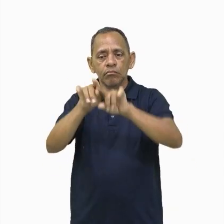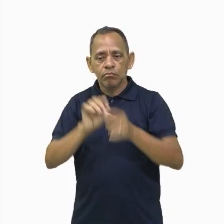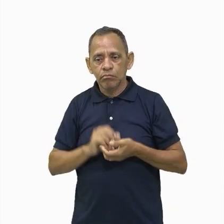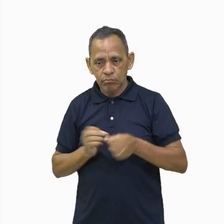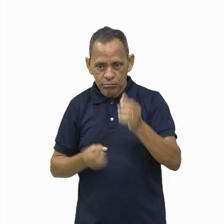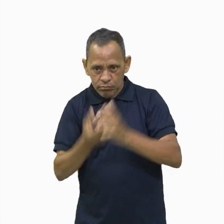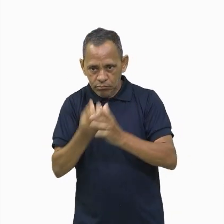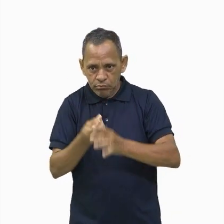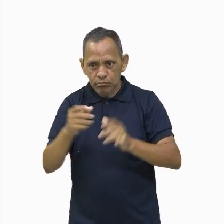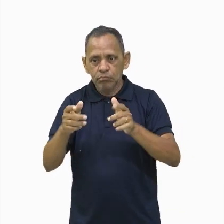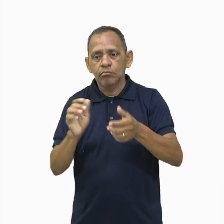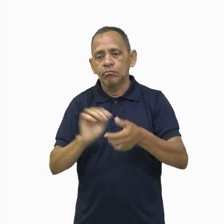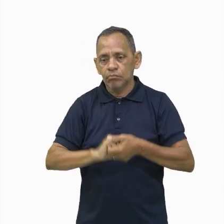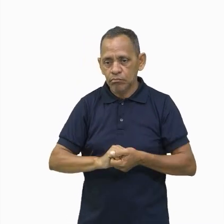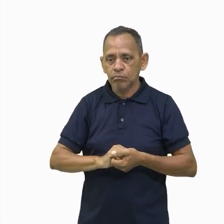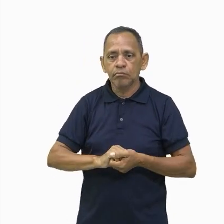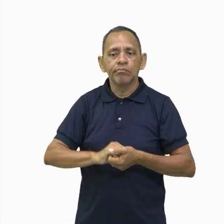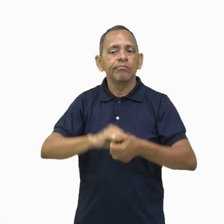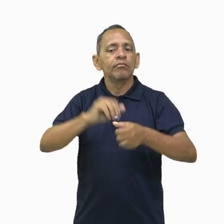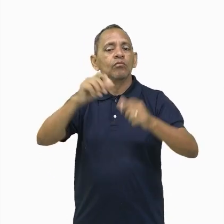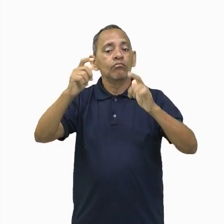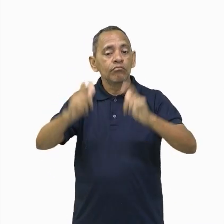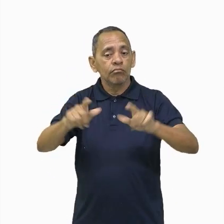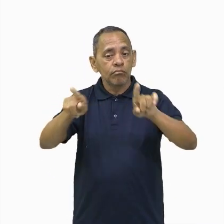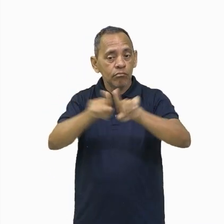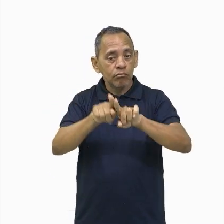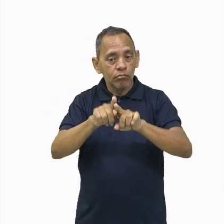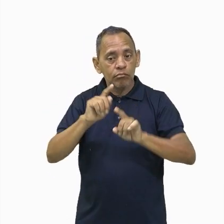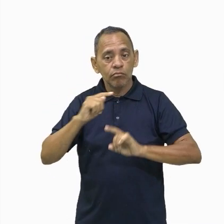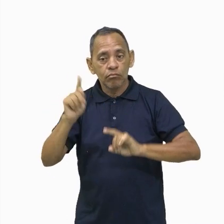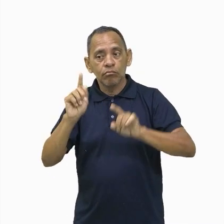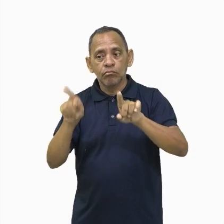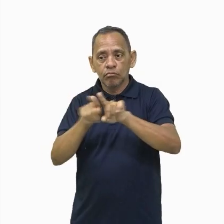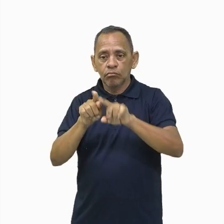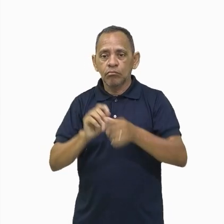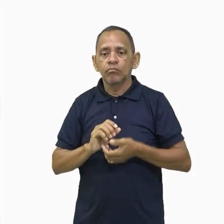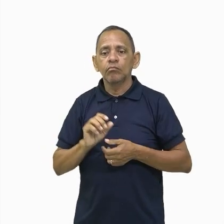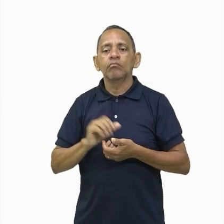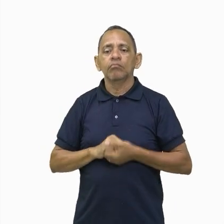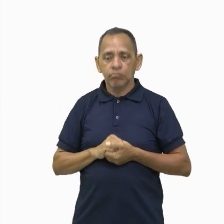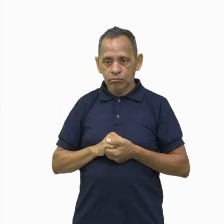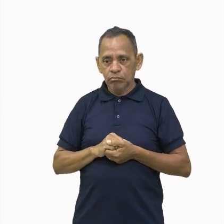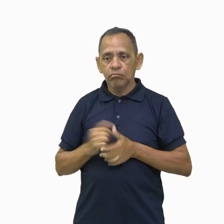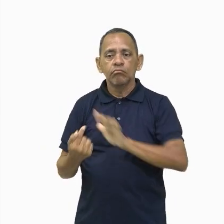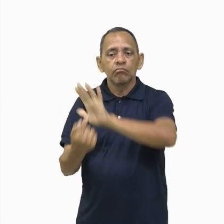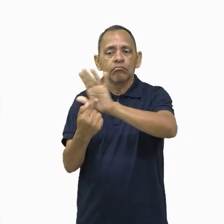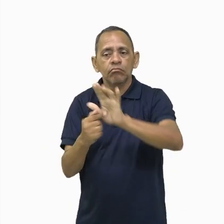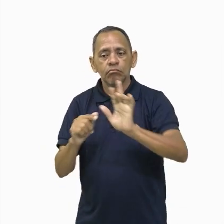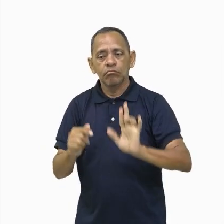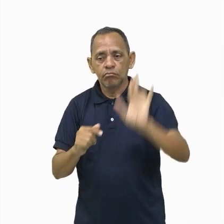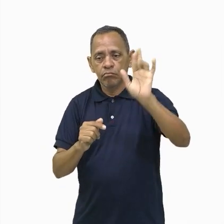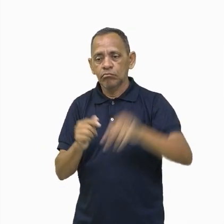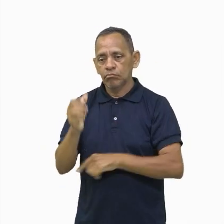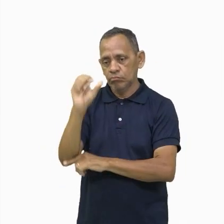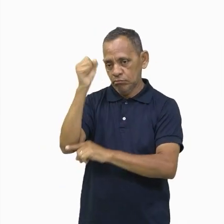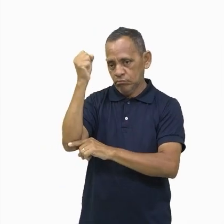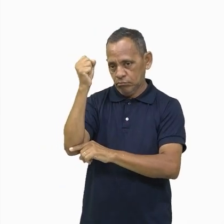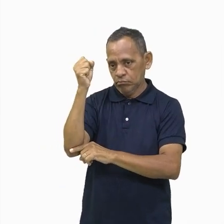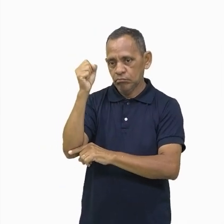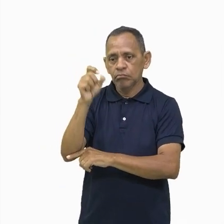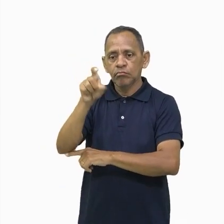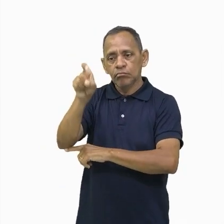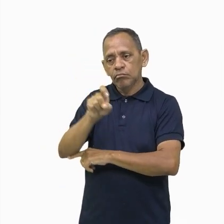Muerta, que acaba, né, destacando a Argentina nessa extração do gás de